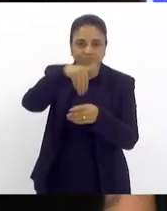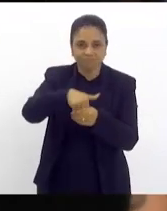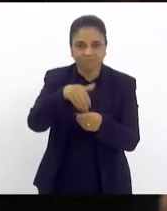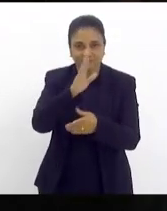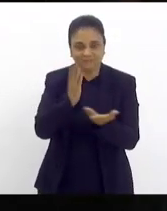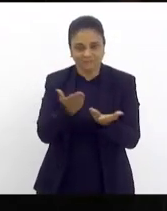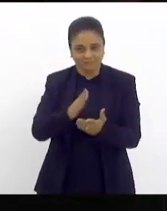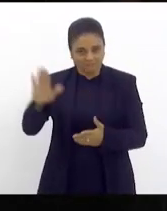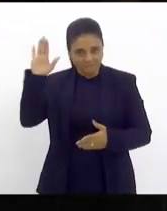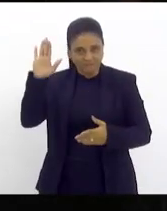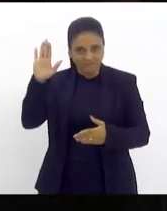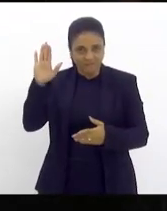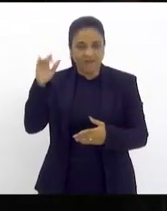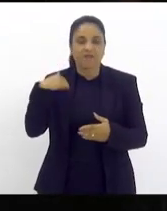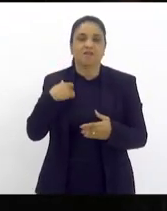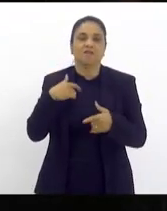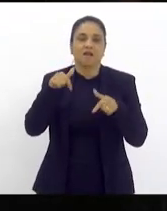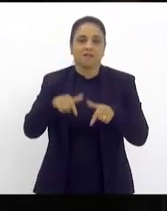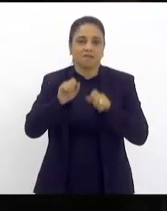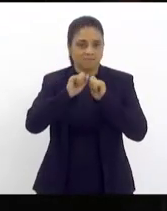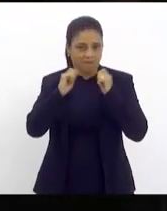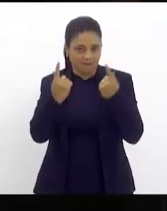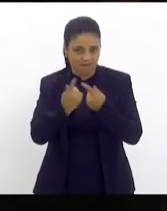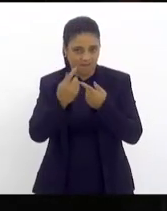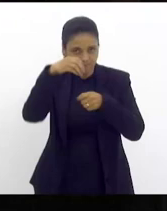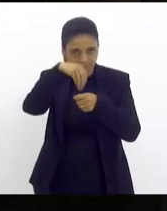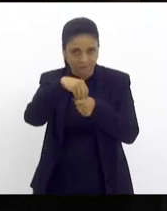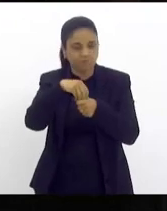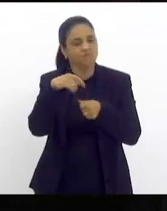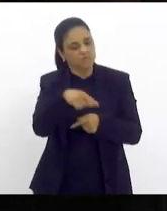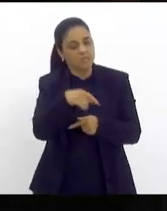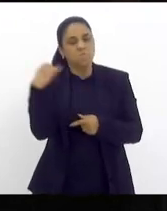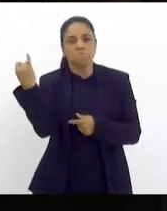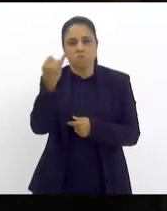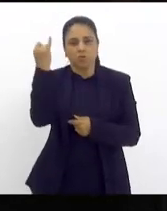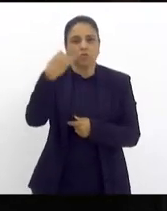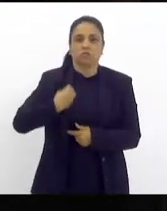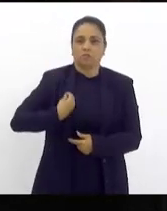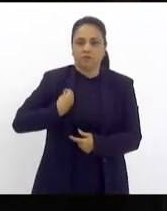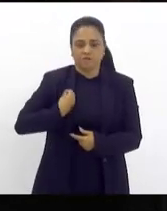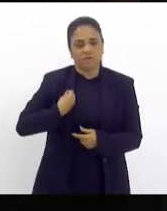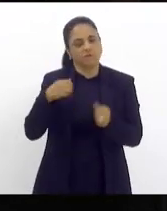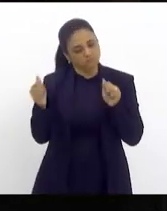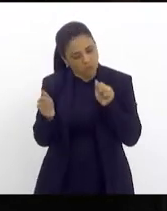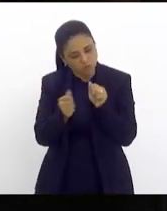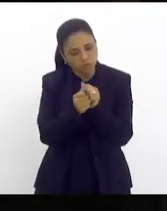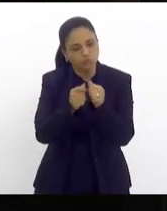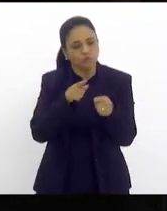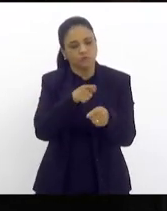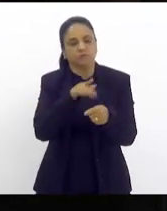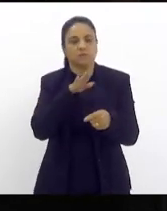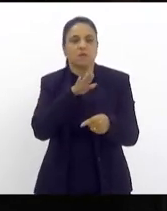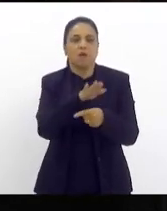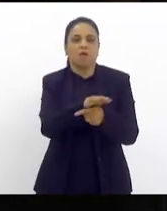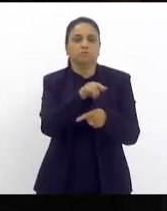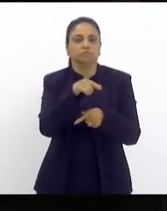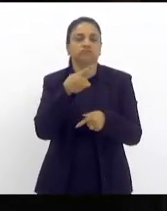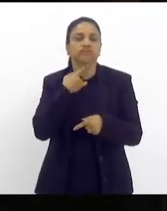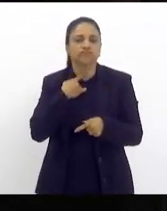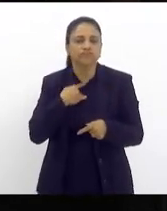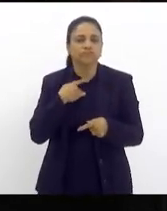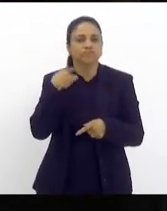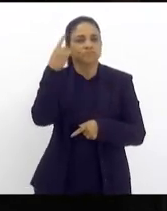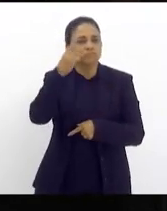muito obrigado, meu amigo. Você foi muito importante e pode contar comigo daqui para frente sempre em todos os seus desejos